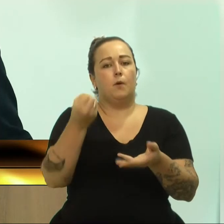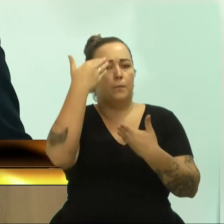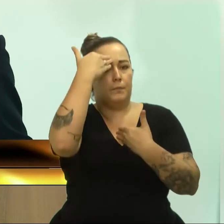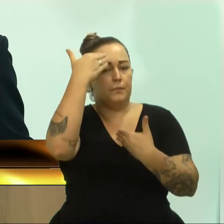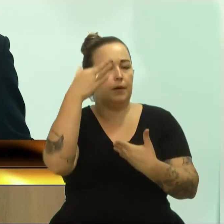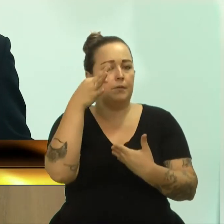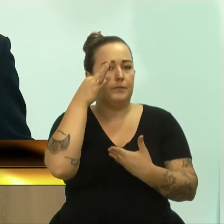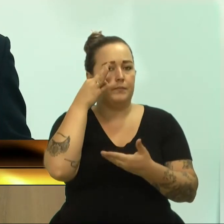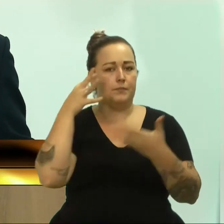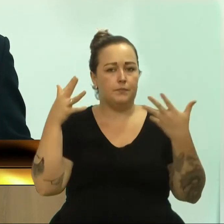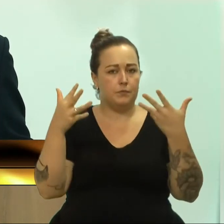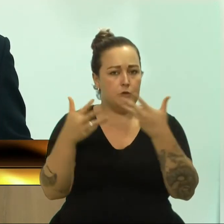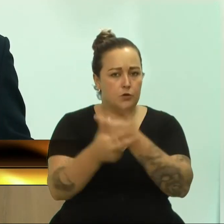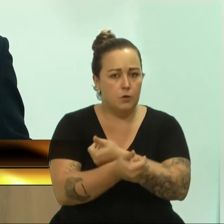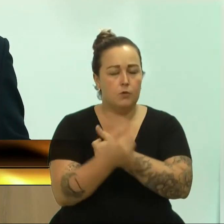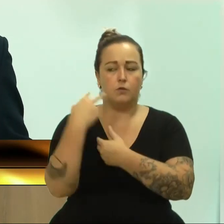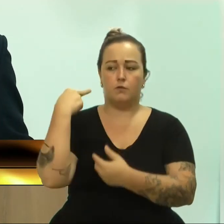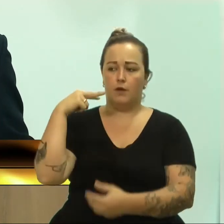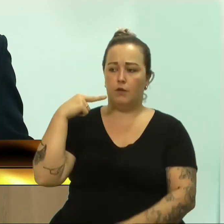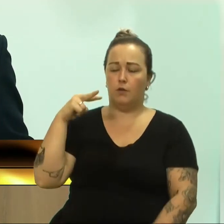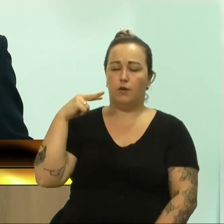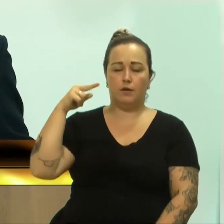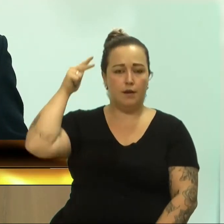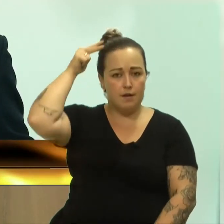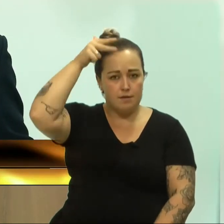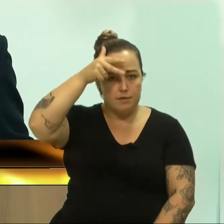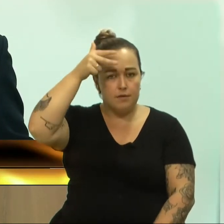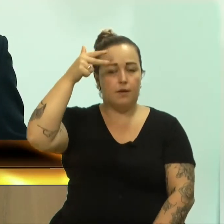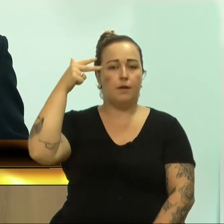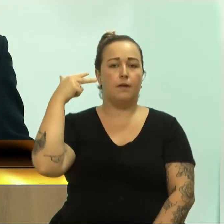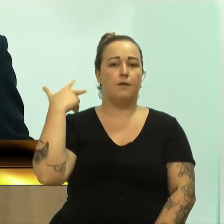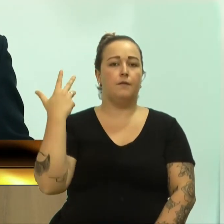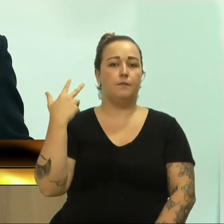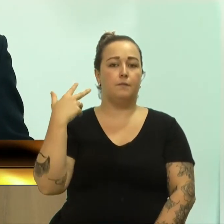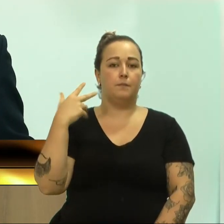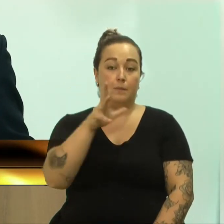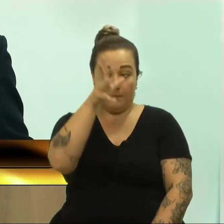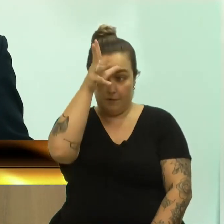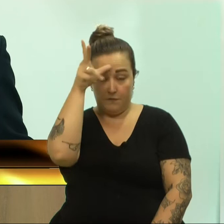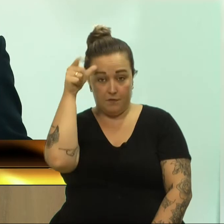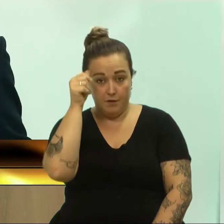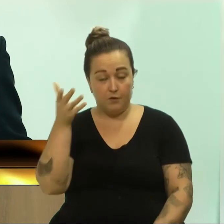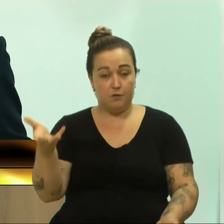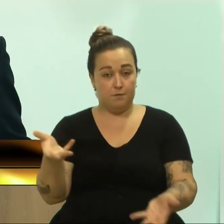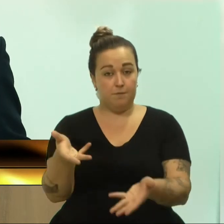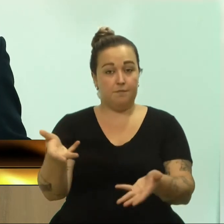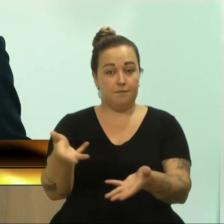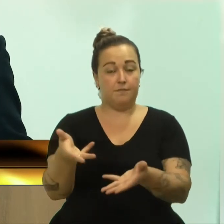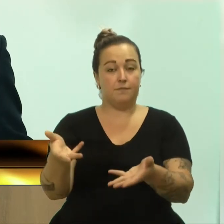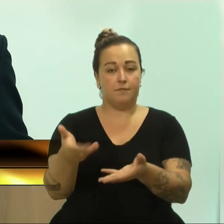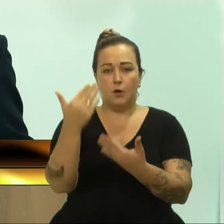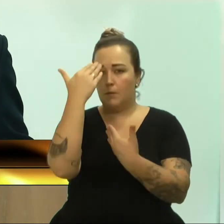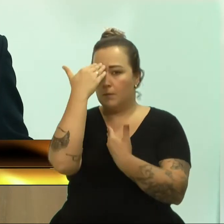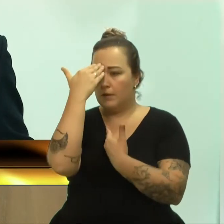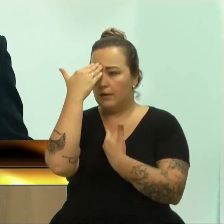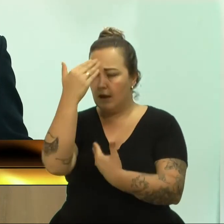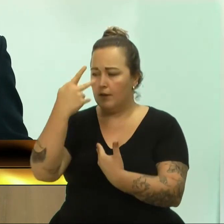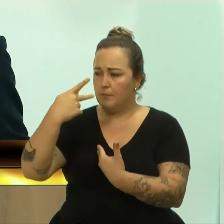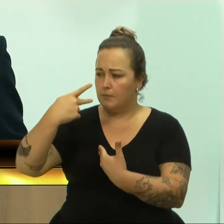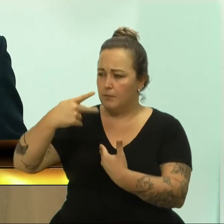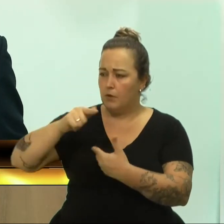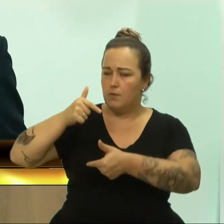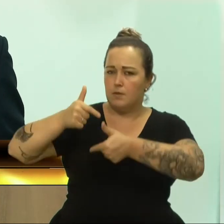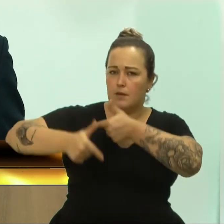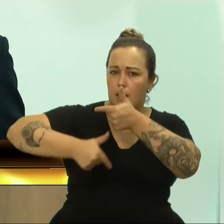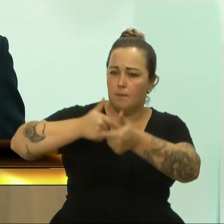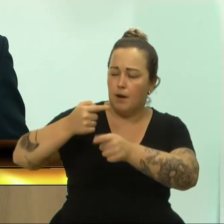todos. Vereador Cassina, meu colega prefeito interino, obrigado pela sua dedicação, mesmo que